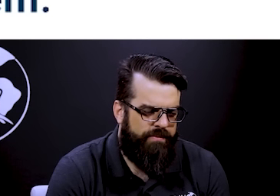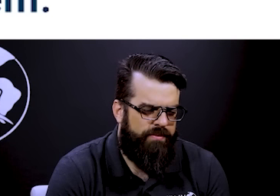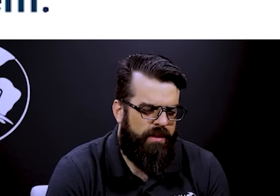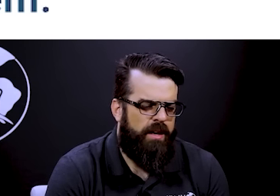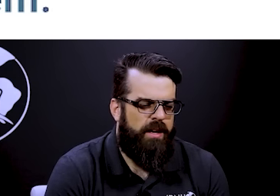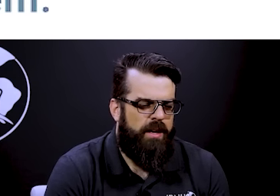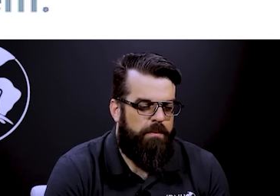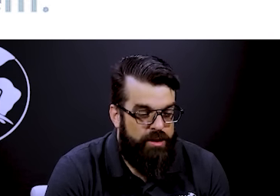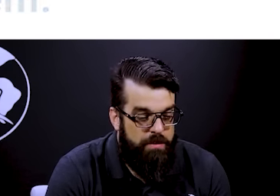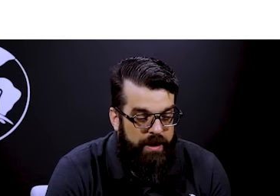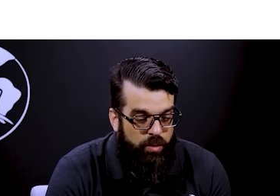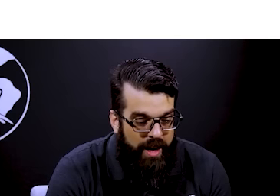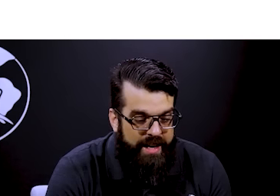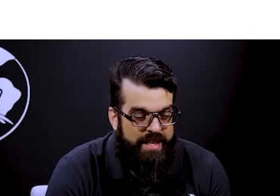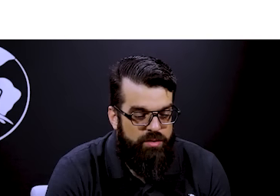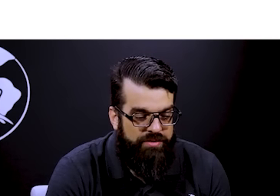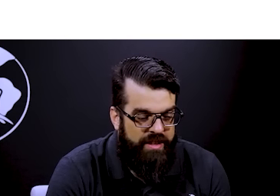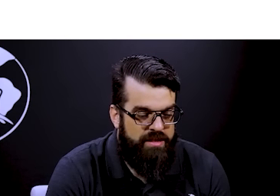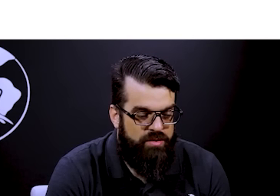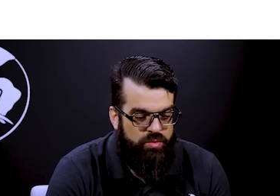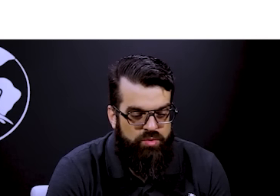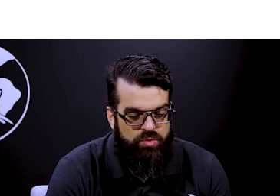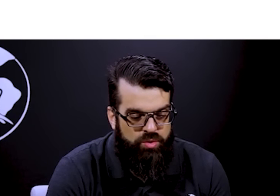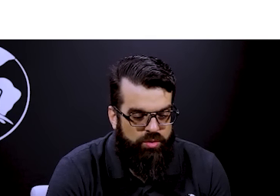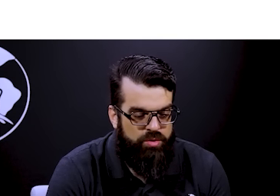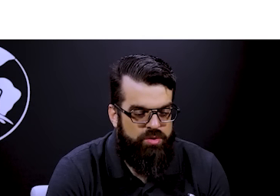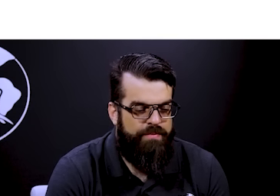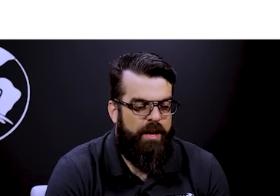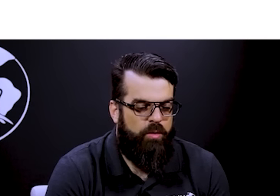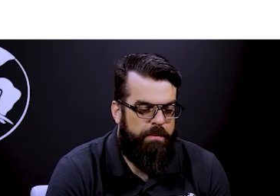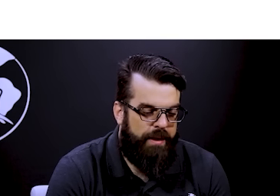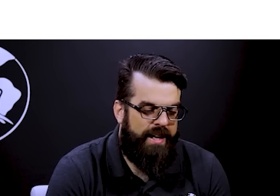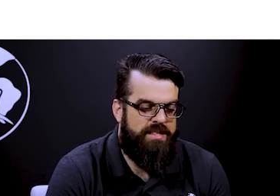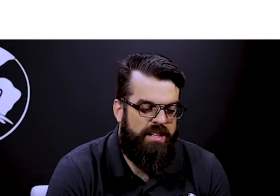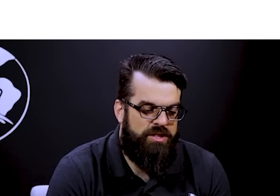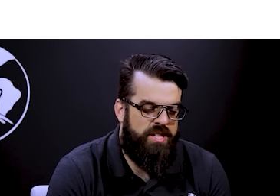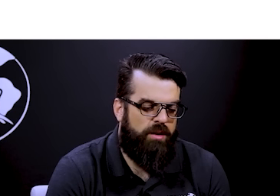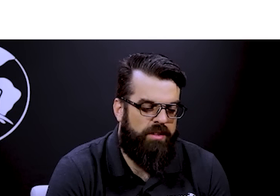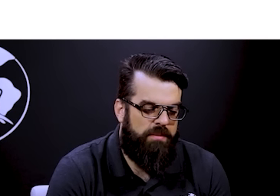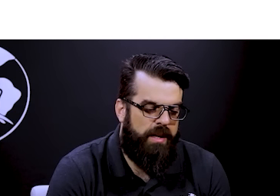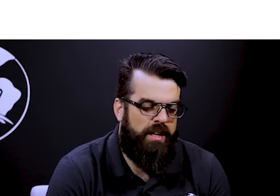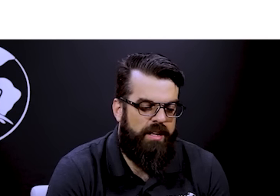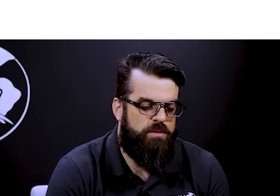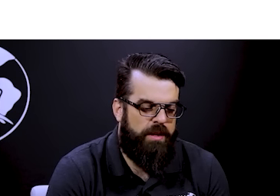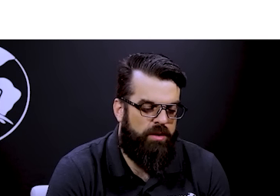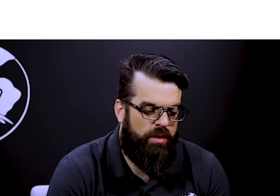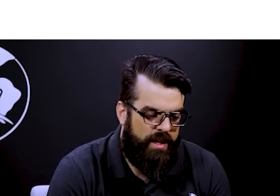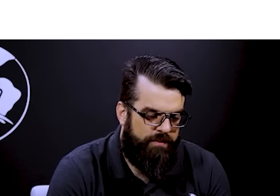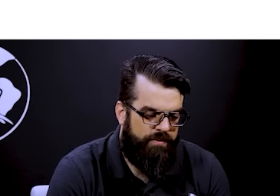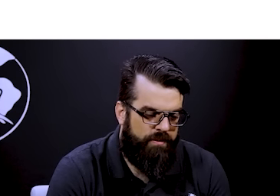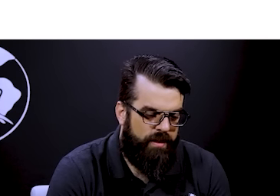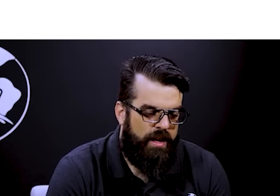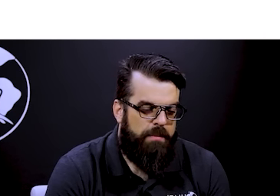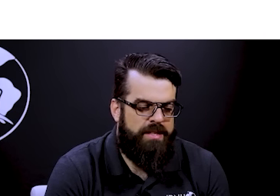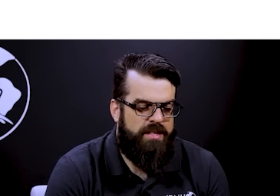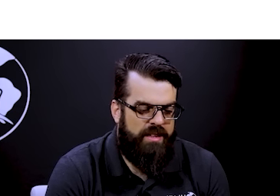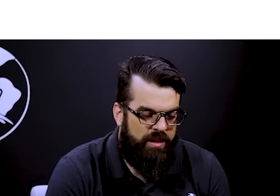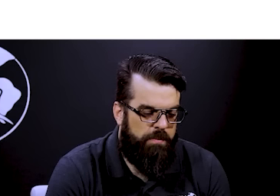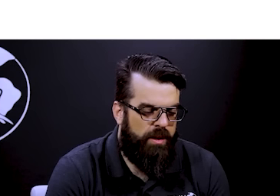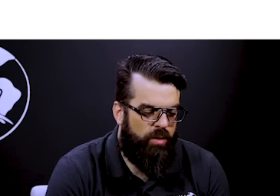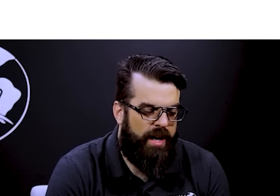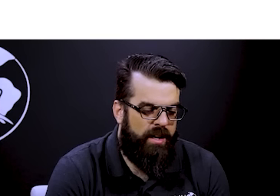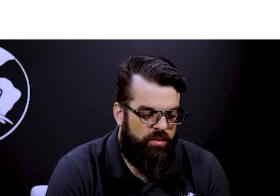Amém. Pois se perdoarem as ofensas uns dos outros, o Pai Celestial também lhes perdoará. Mas